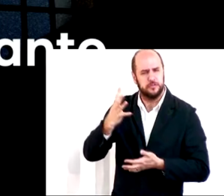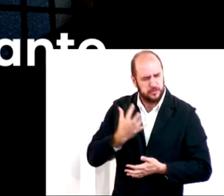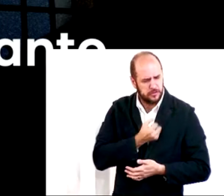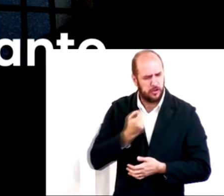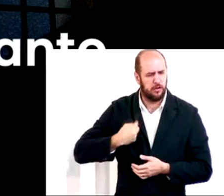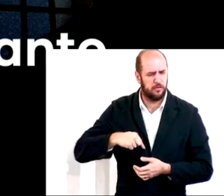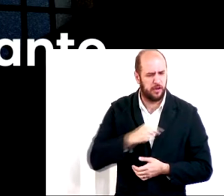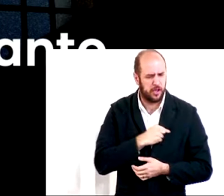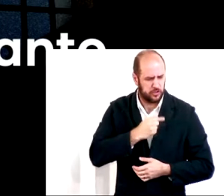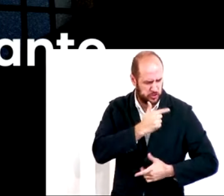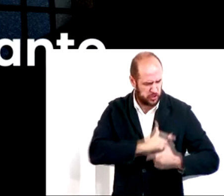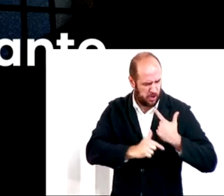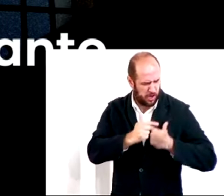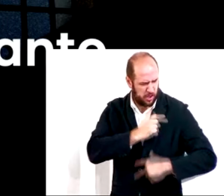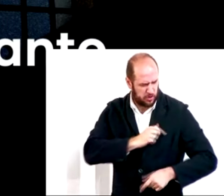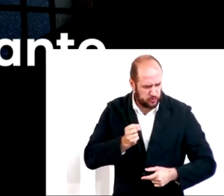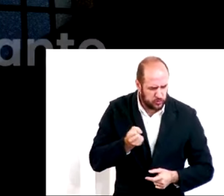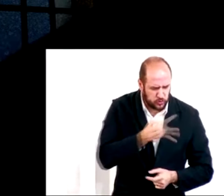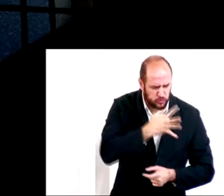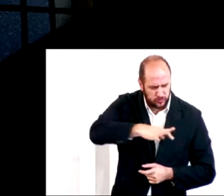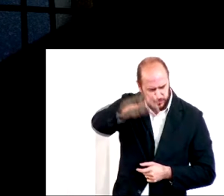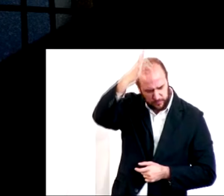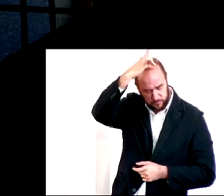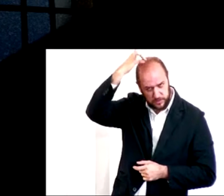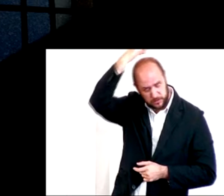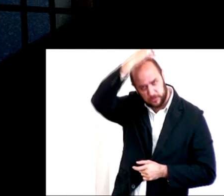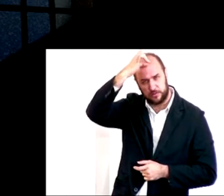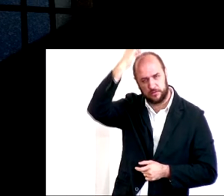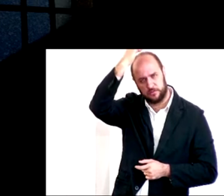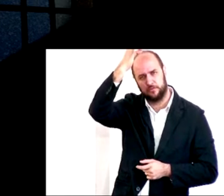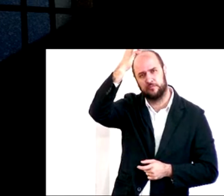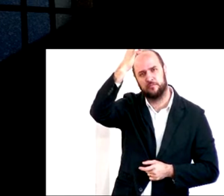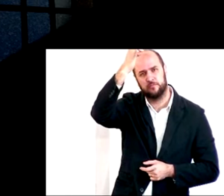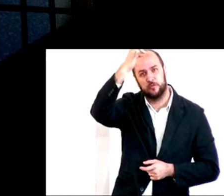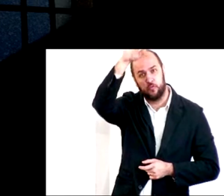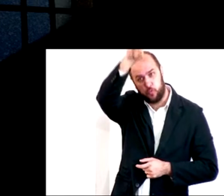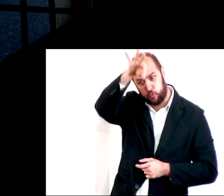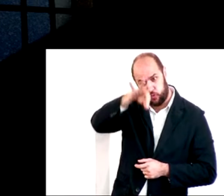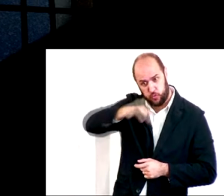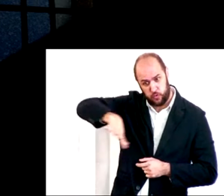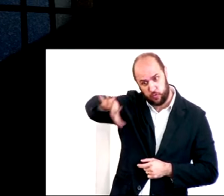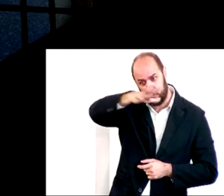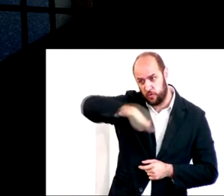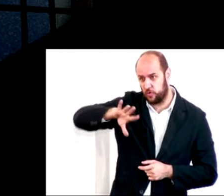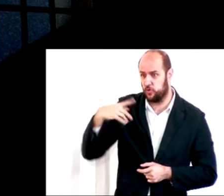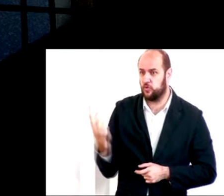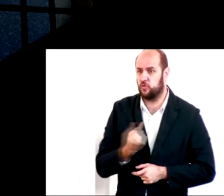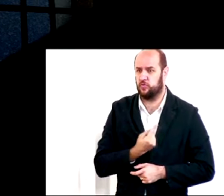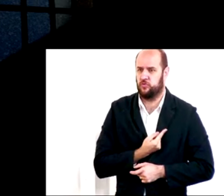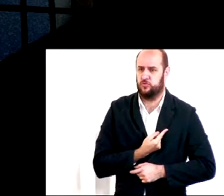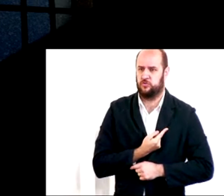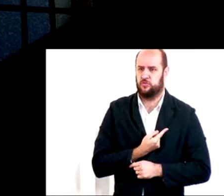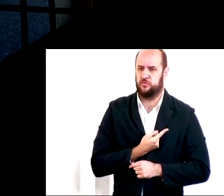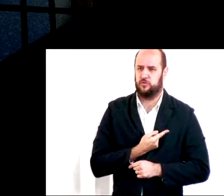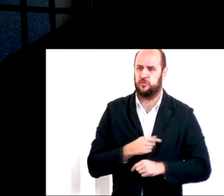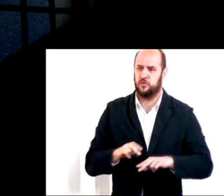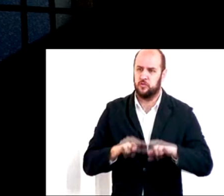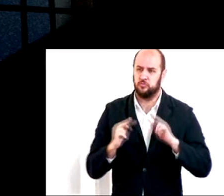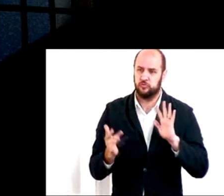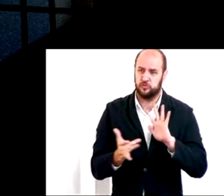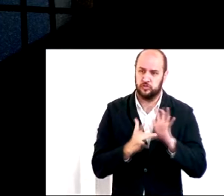lavar regenerador e renovador do Espírito Santo, que ele derramou sobre nós, ricamente, por meio de Jesus Cristo,